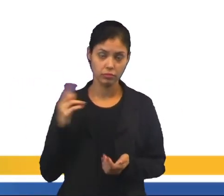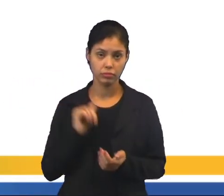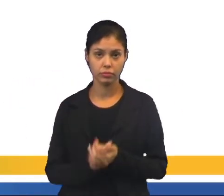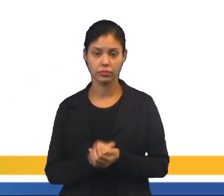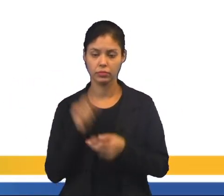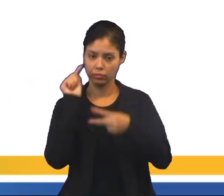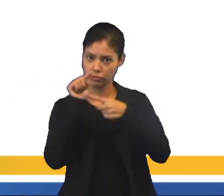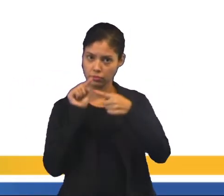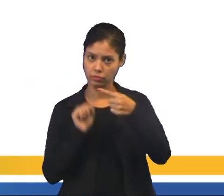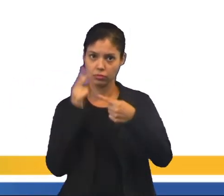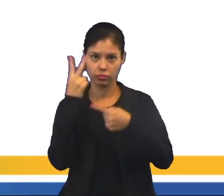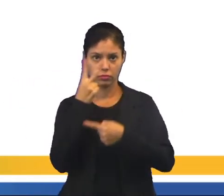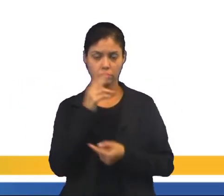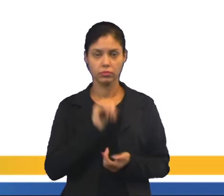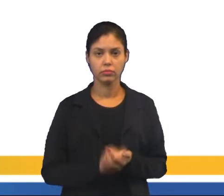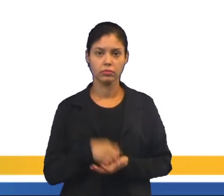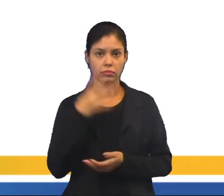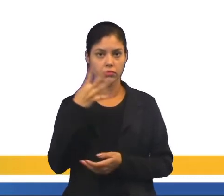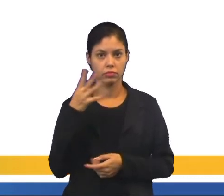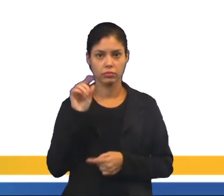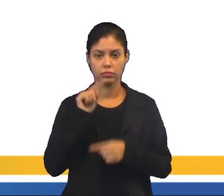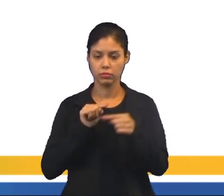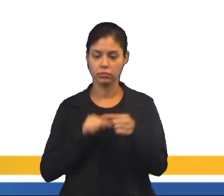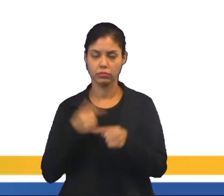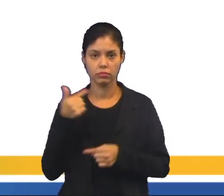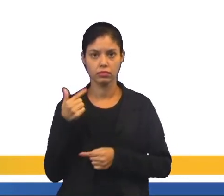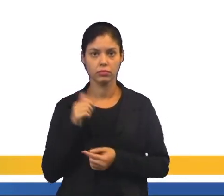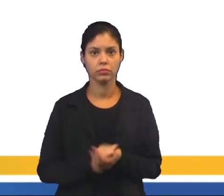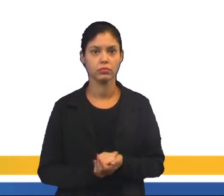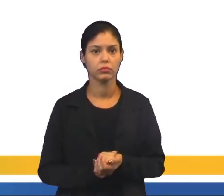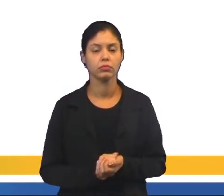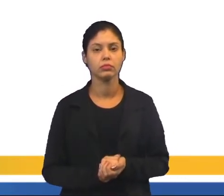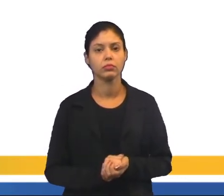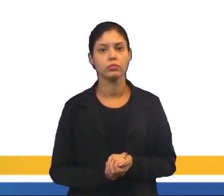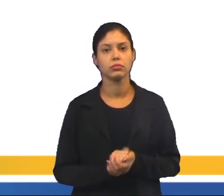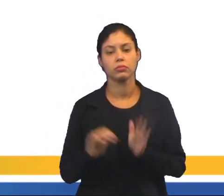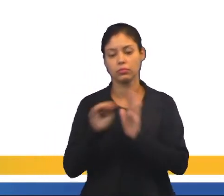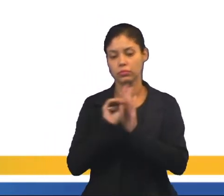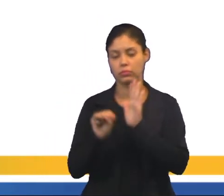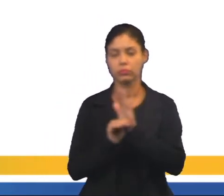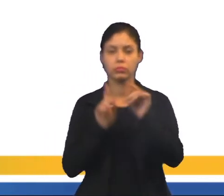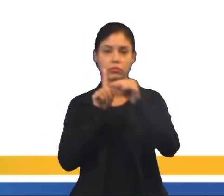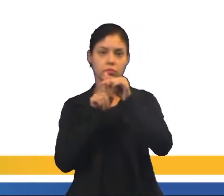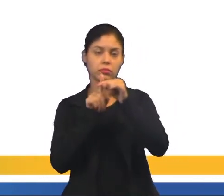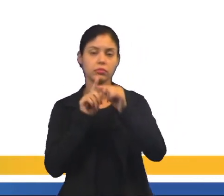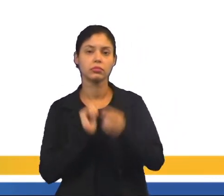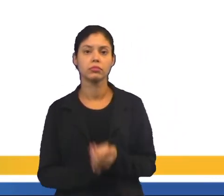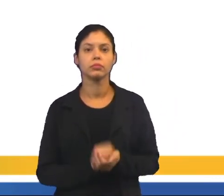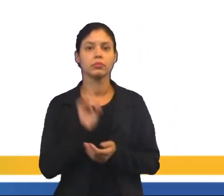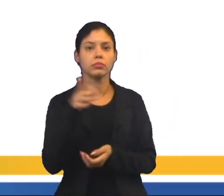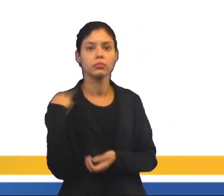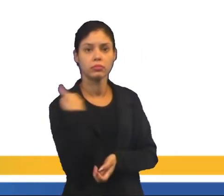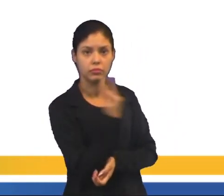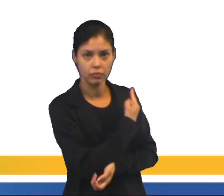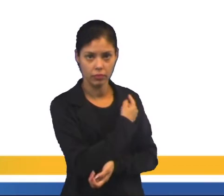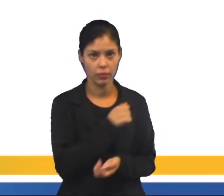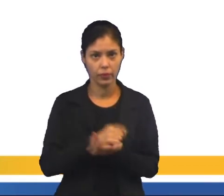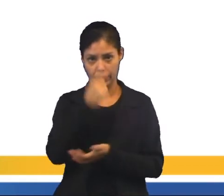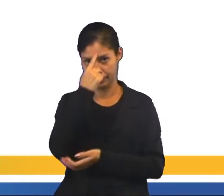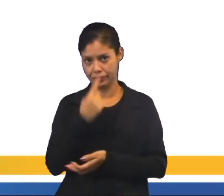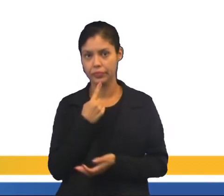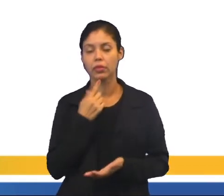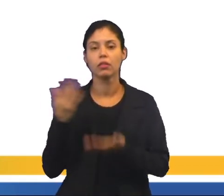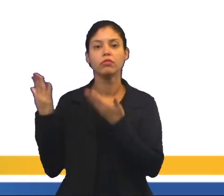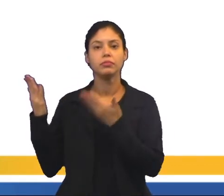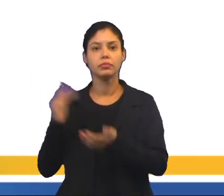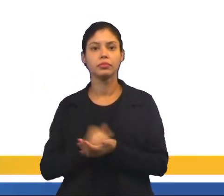por 2 vai dar, 4 dividido por 2 vai dar 2. Na lateral aí da cruz, nós também, na figura 2,